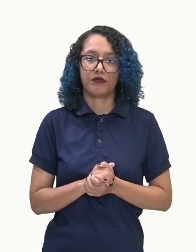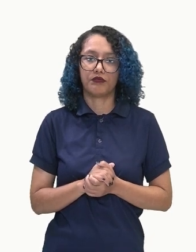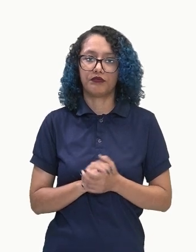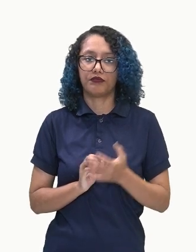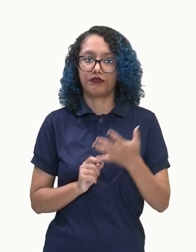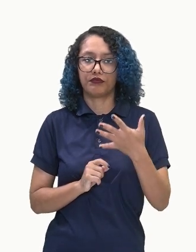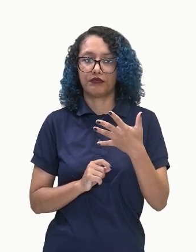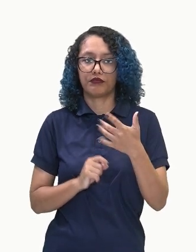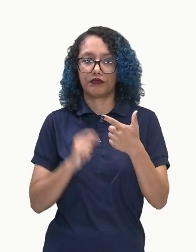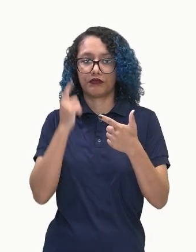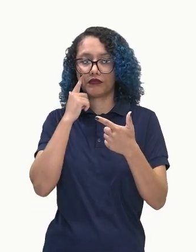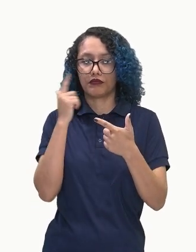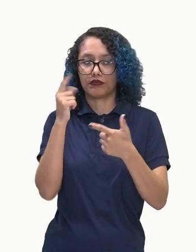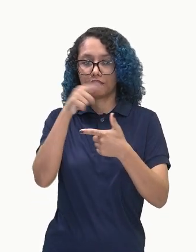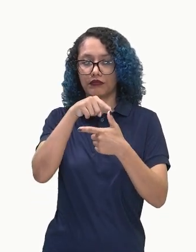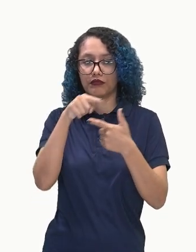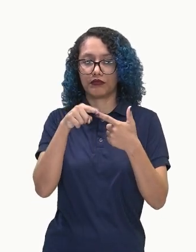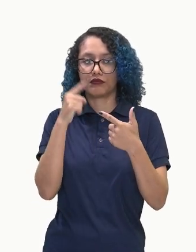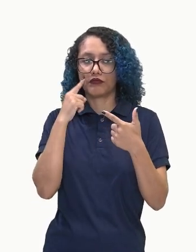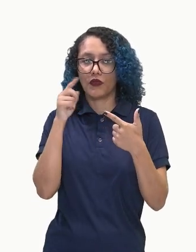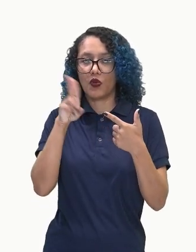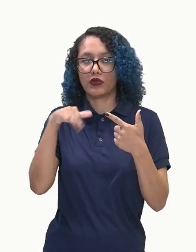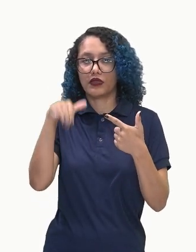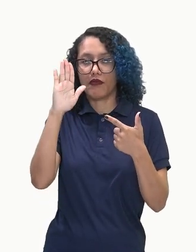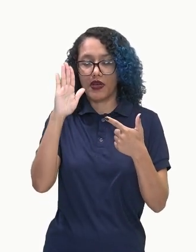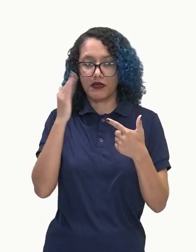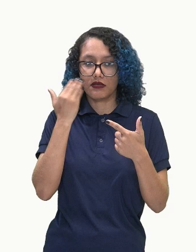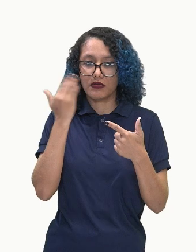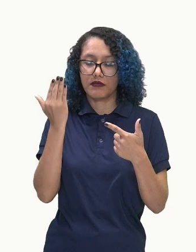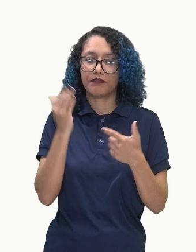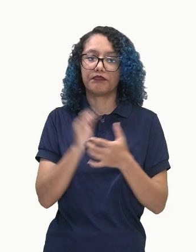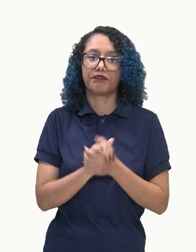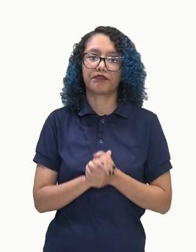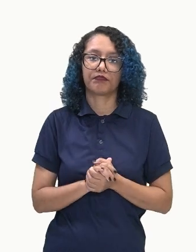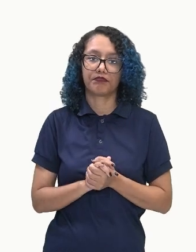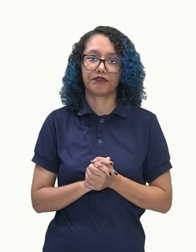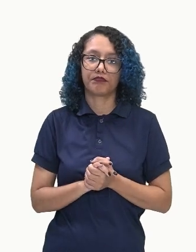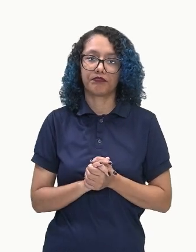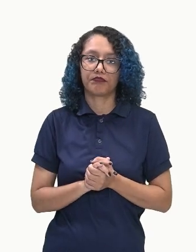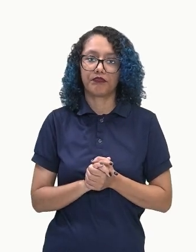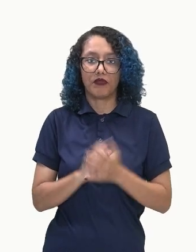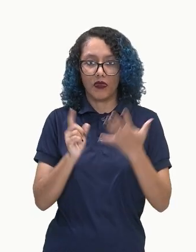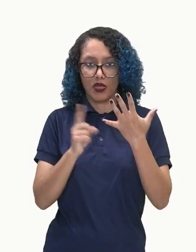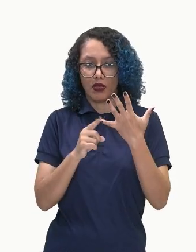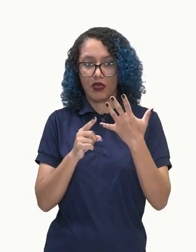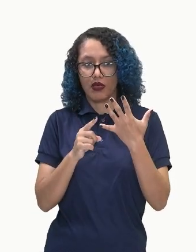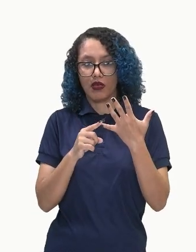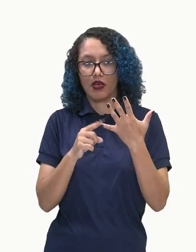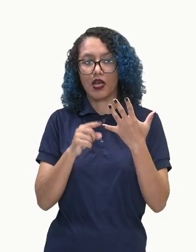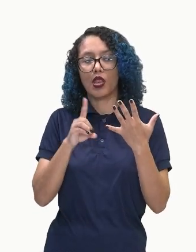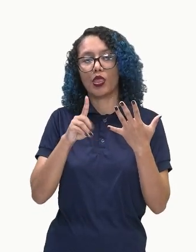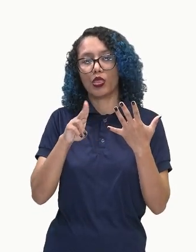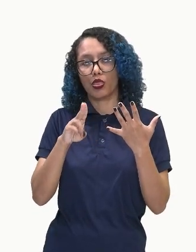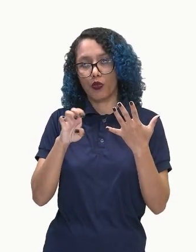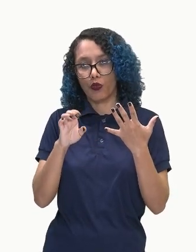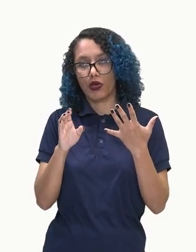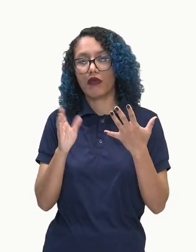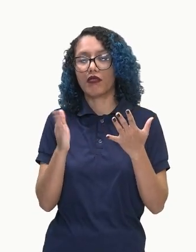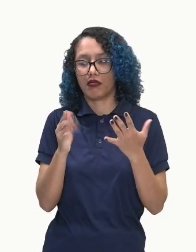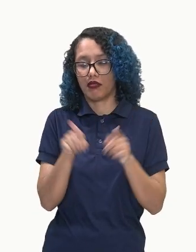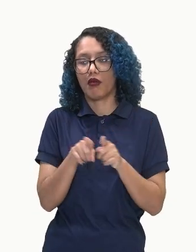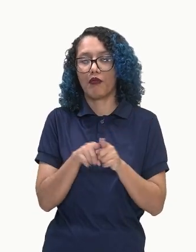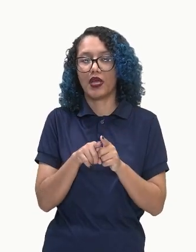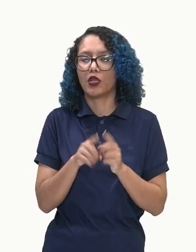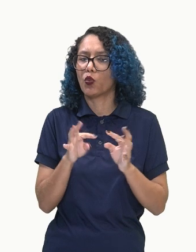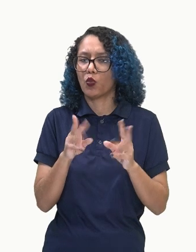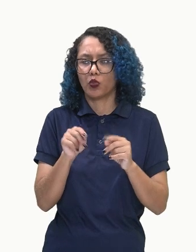mais utilizamos, né? Eu acho que a because é a que mais utilizamos e due to também é bastante utilizada, tá? Todas elas aqui,